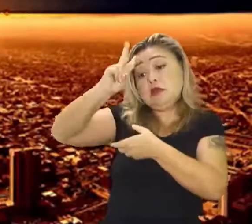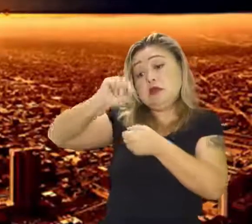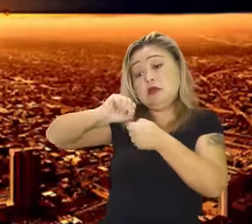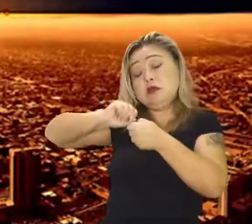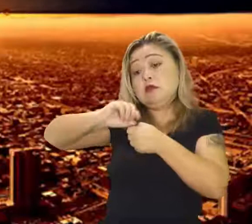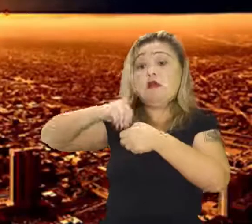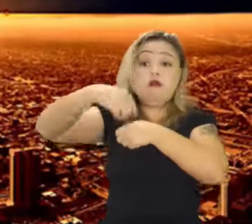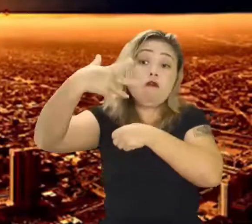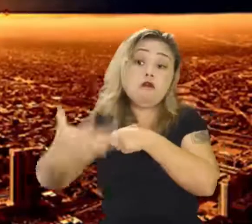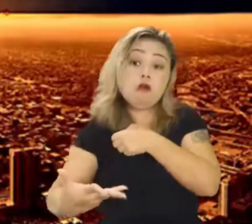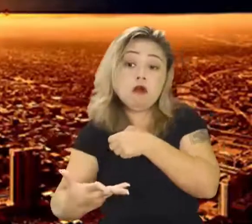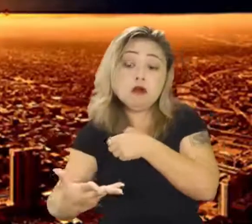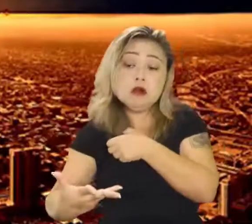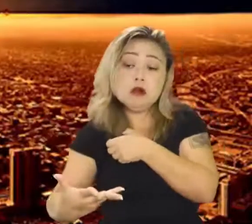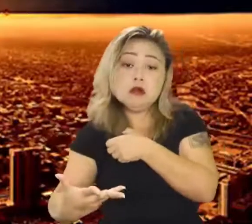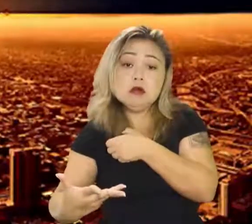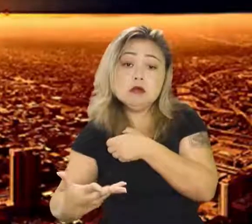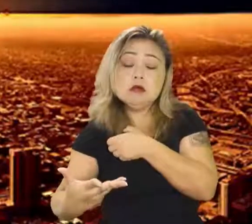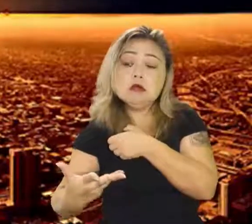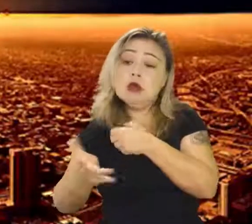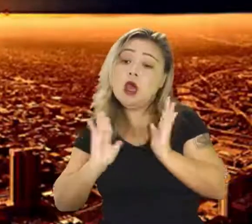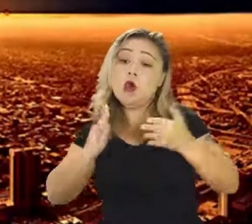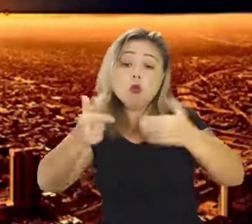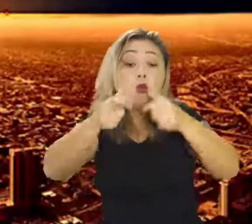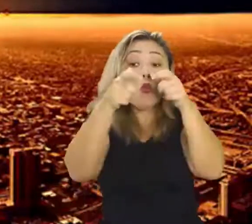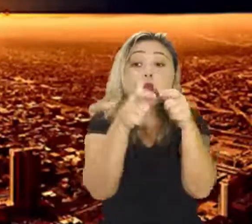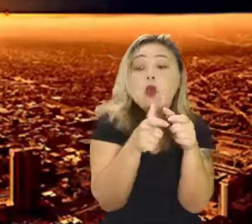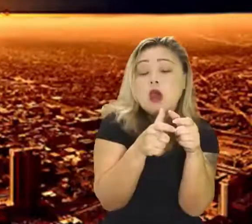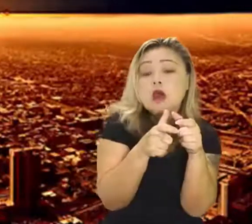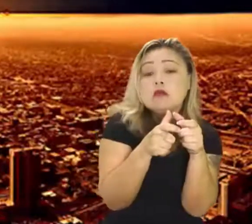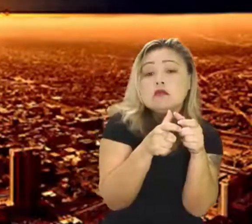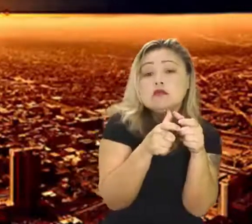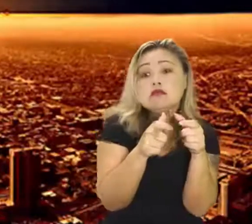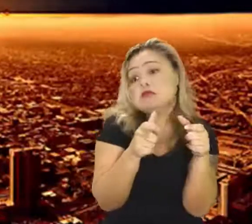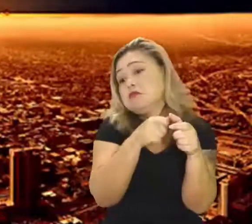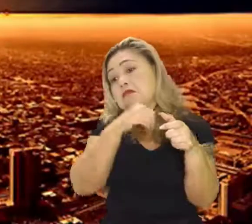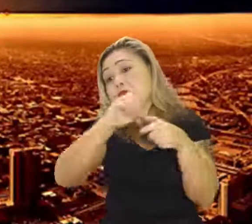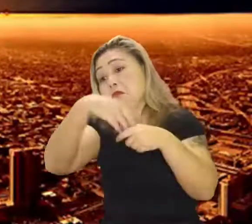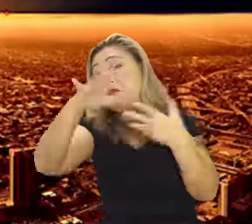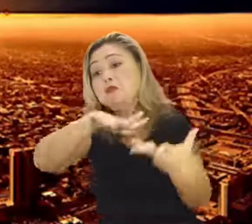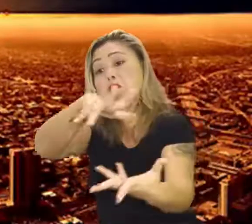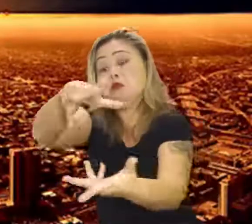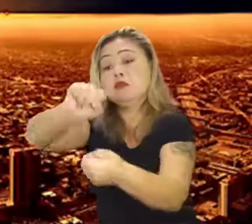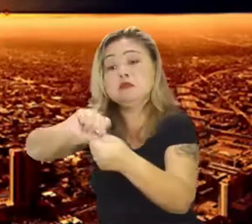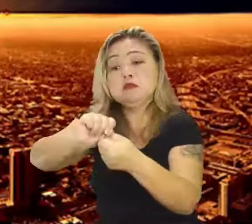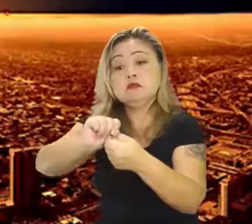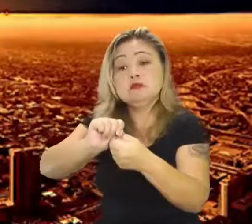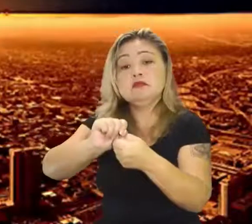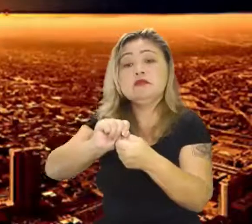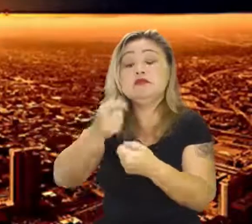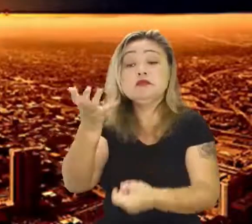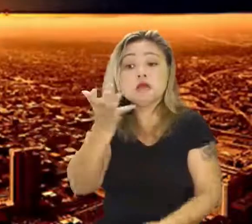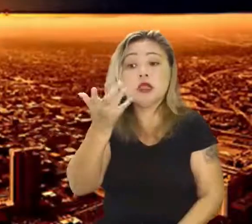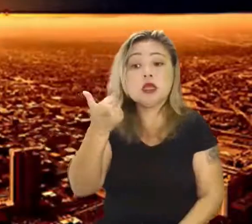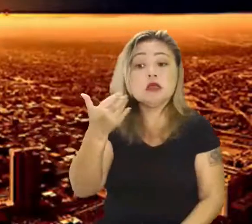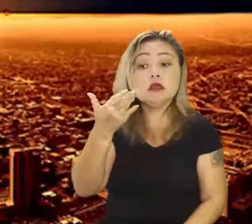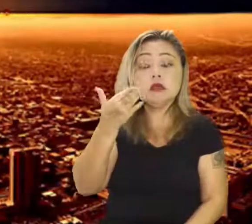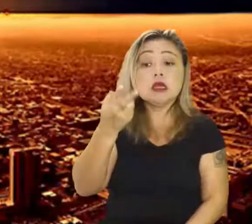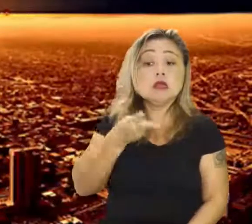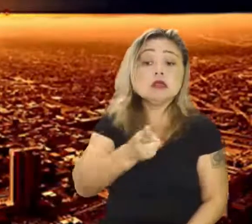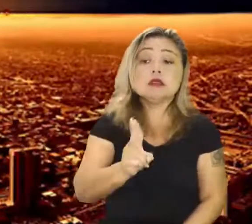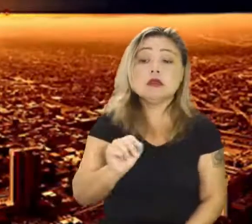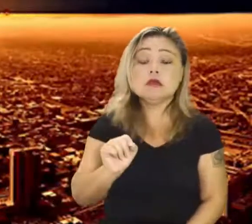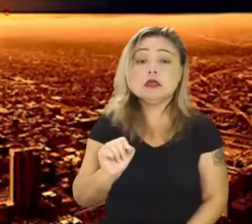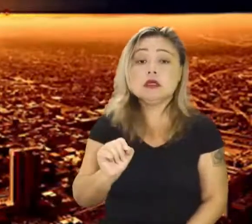ele externo, seja ele de cunho local ou de cunho mundial. O que nós temos que buscar